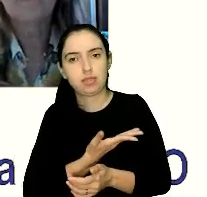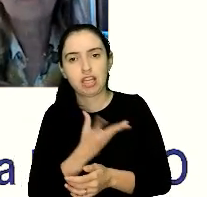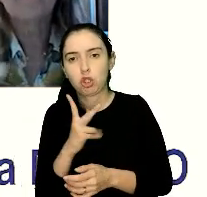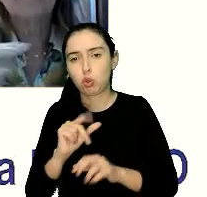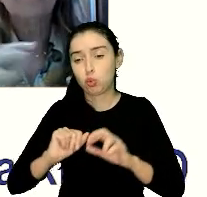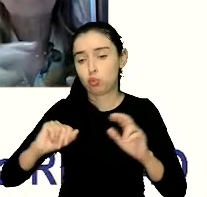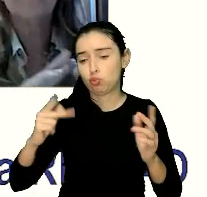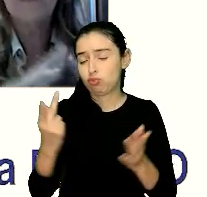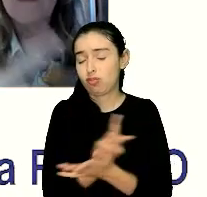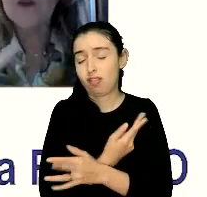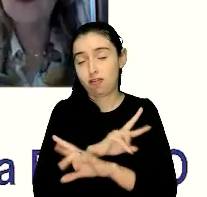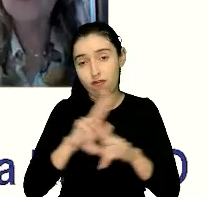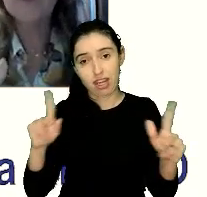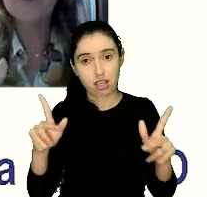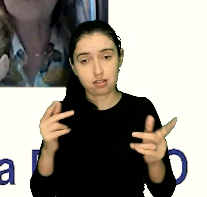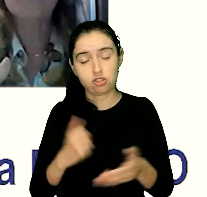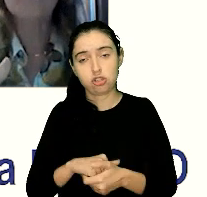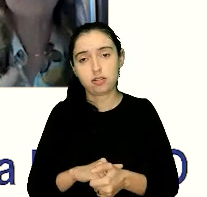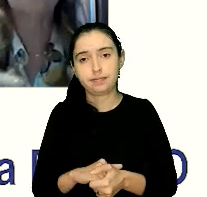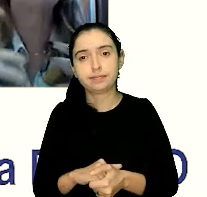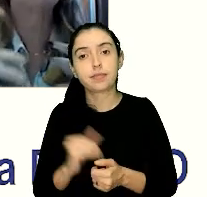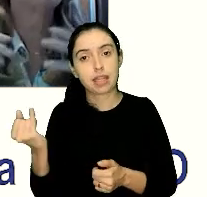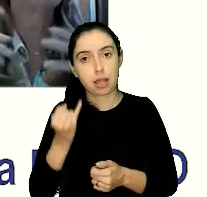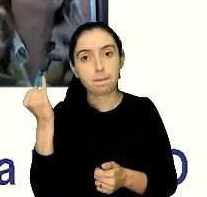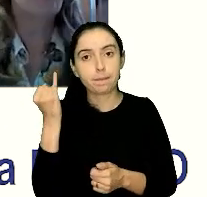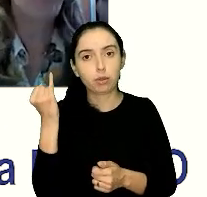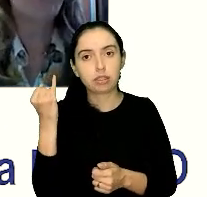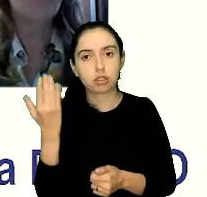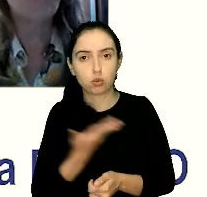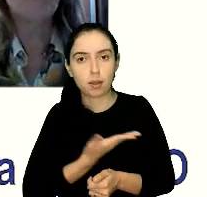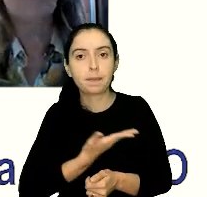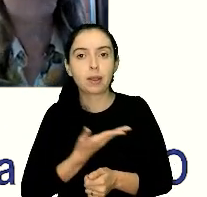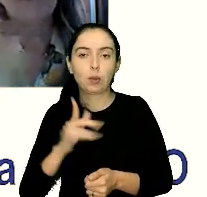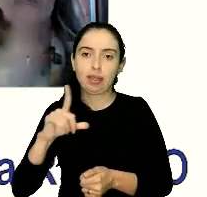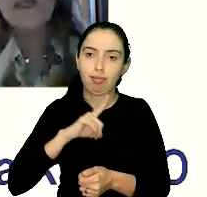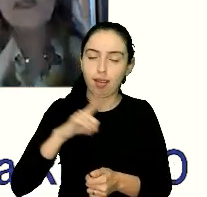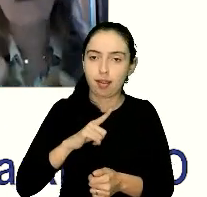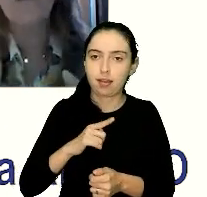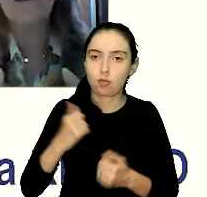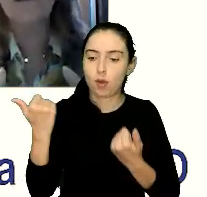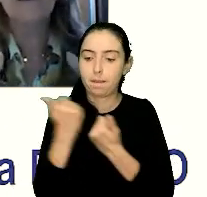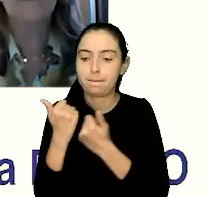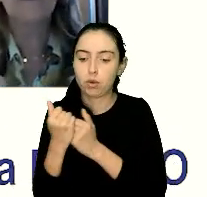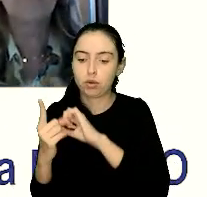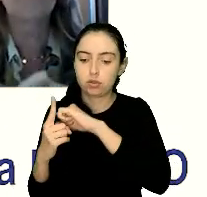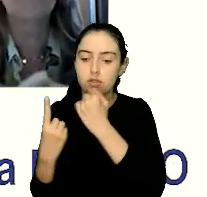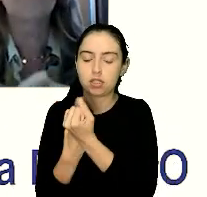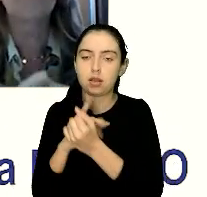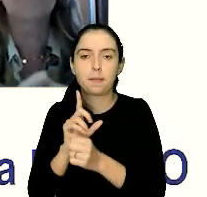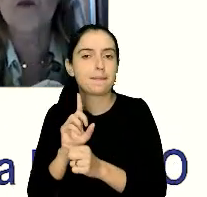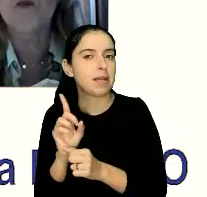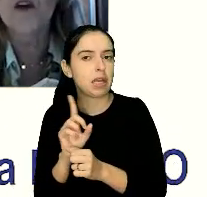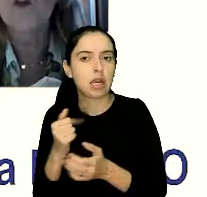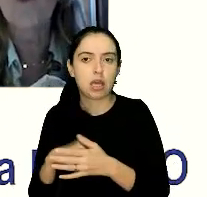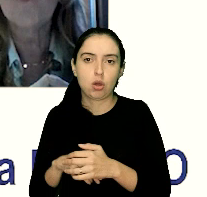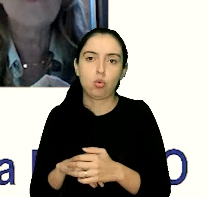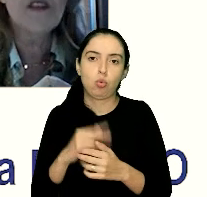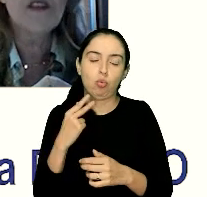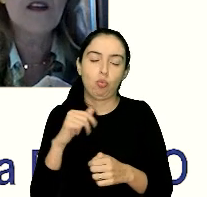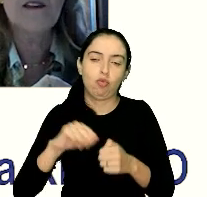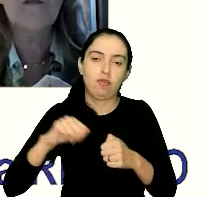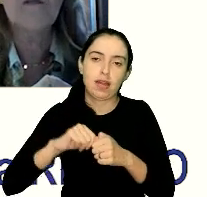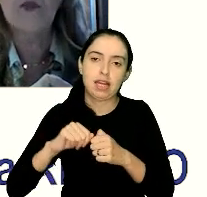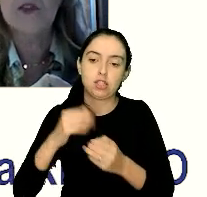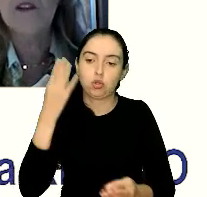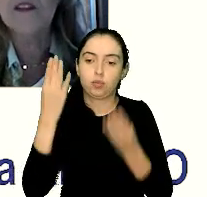diferença. É importante que o amigo exista, dando apoio social, mas ele não vai fazer aquilo que um psicólogo ou